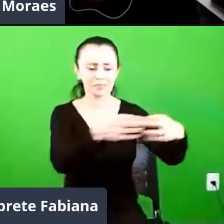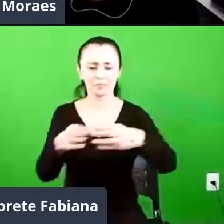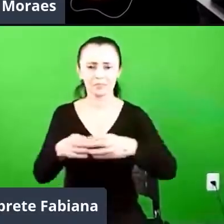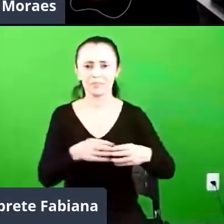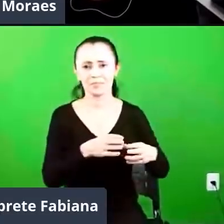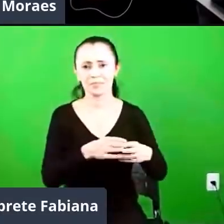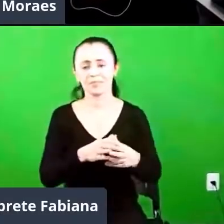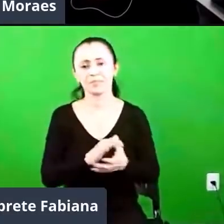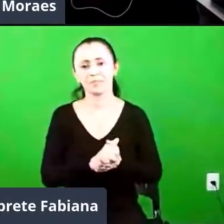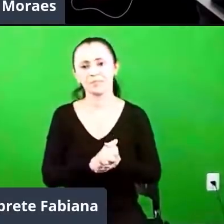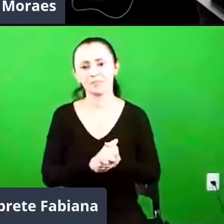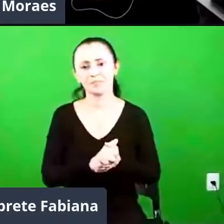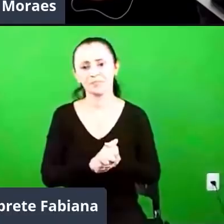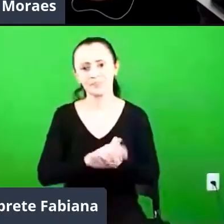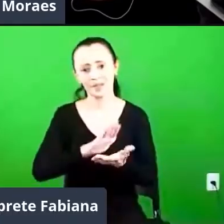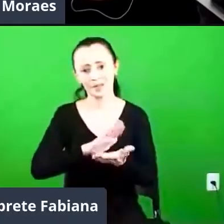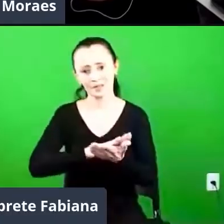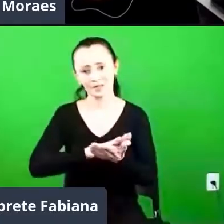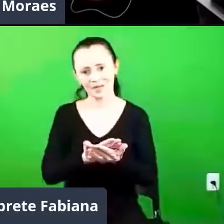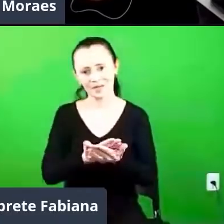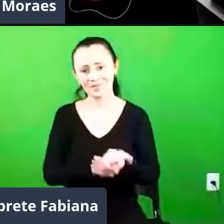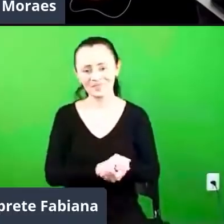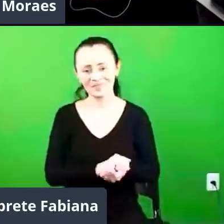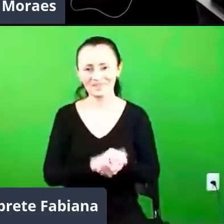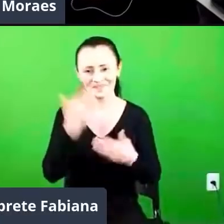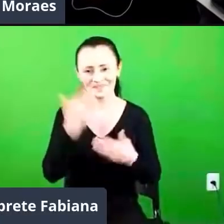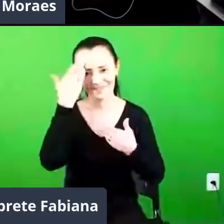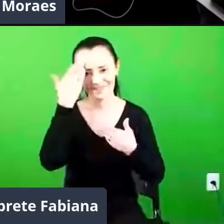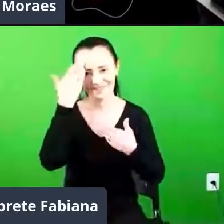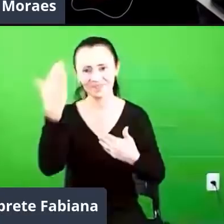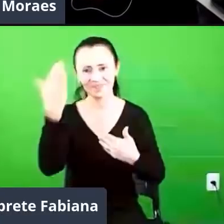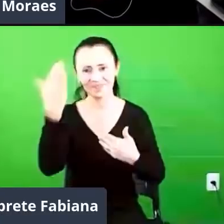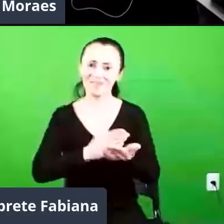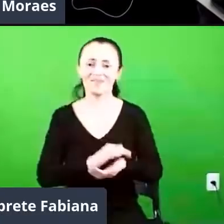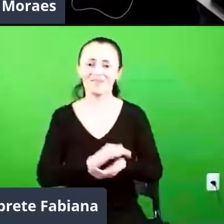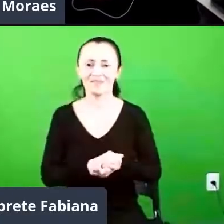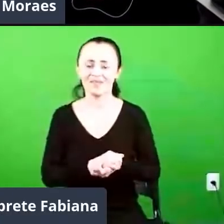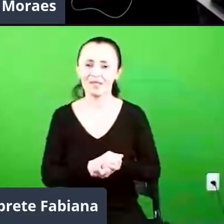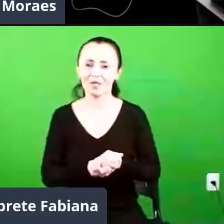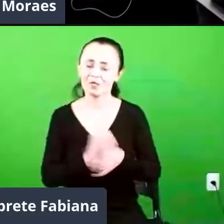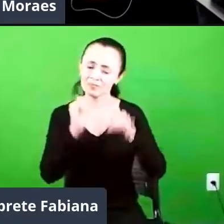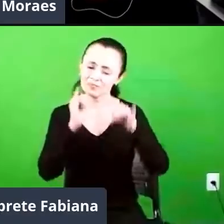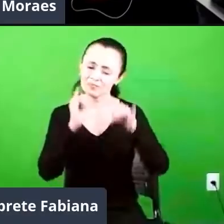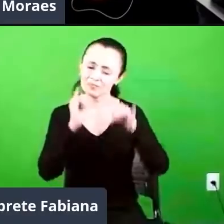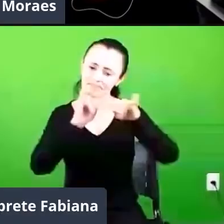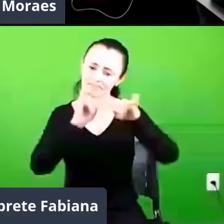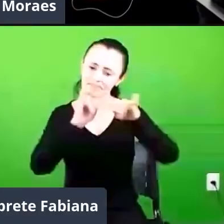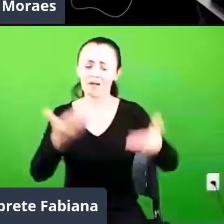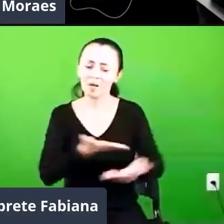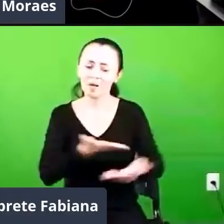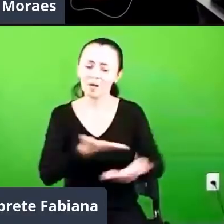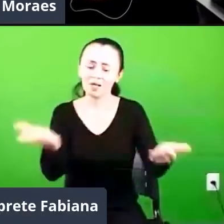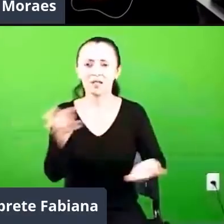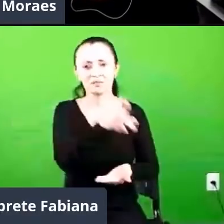nossa intérprete, Fabiana, um excelente trabalho, e deixar o meu recadinho para todos os professores.